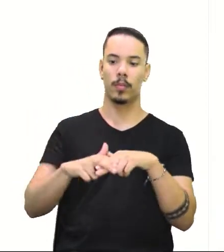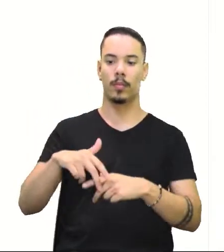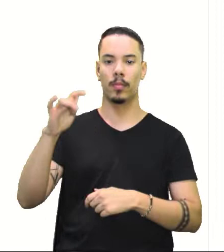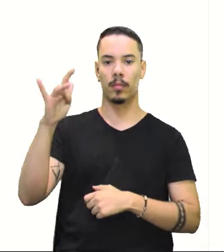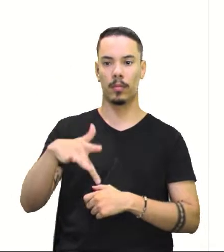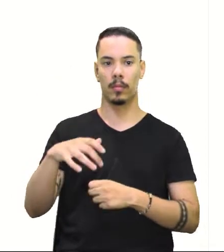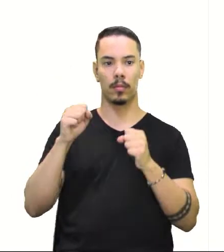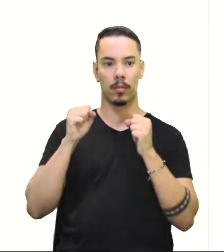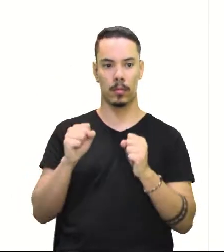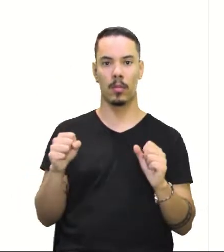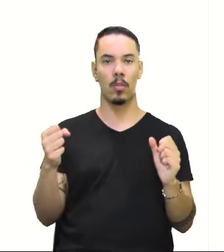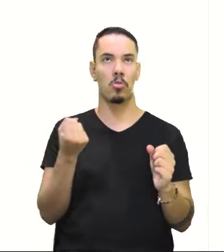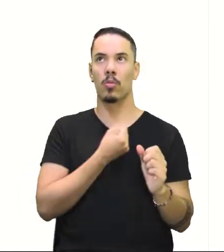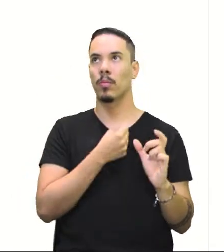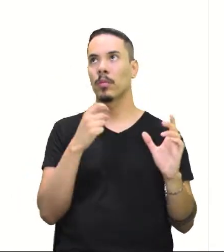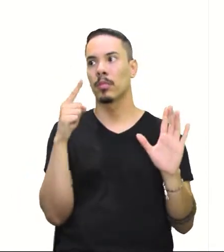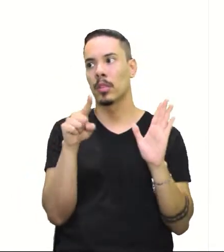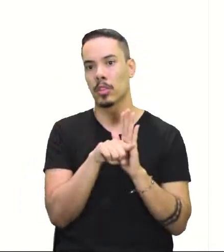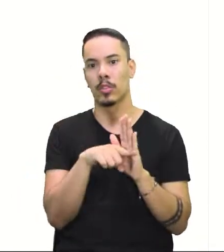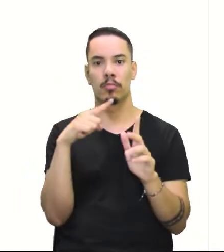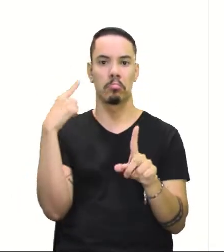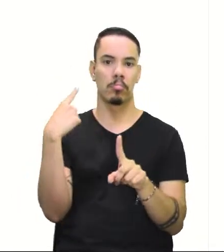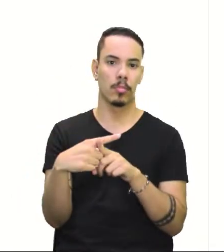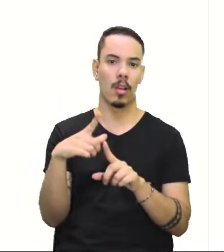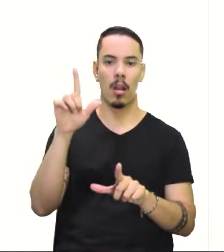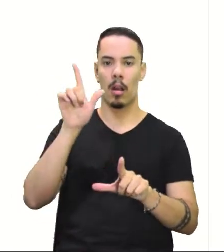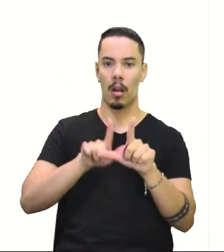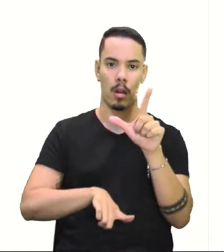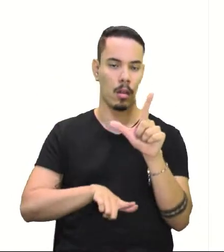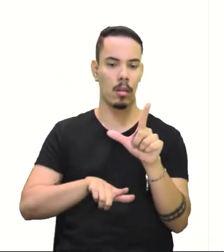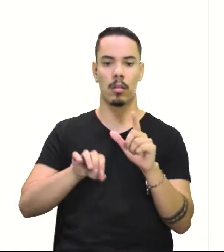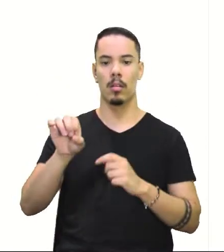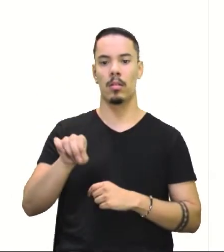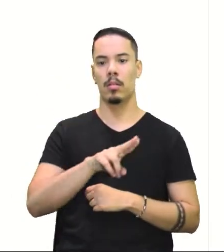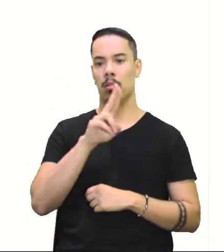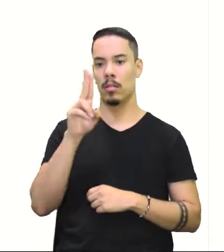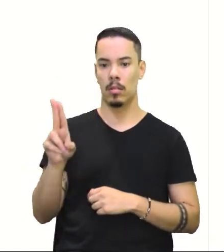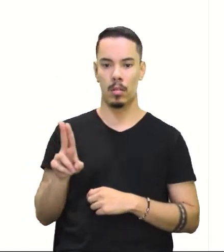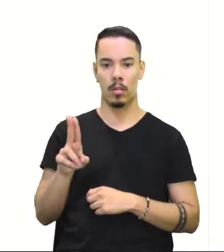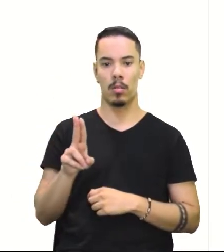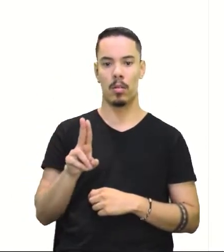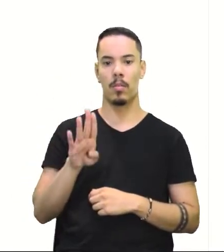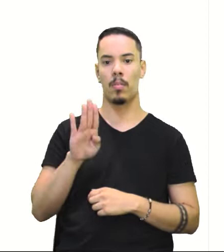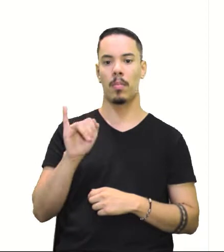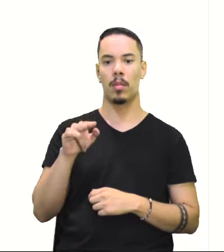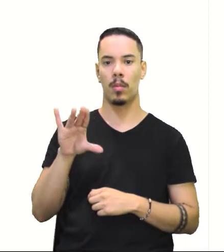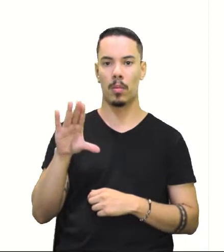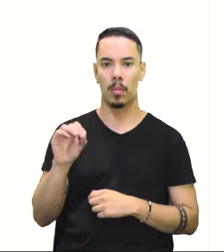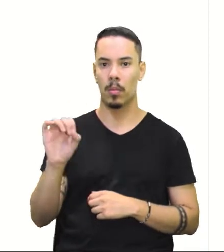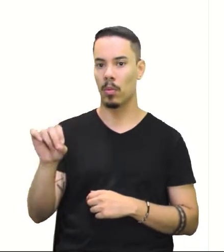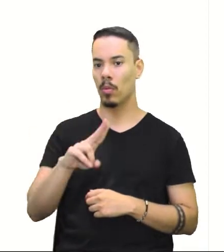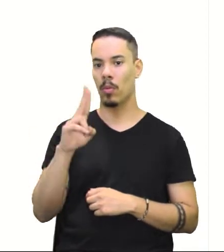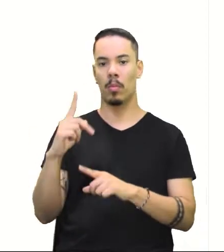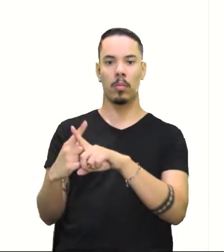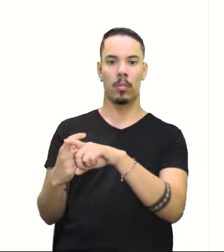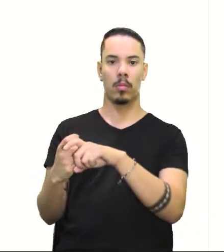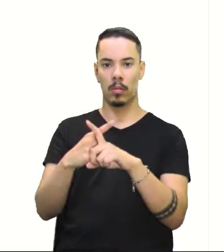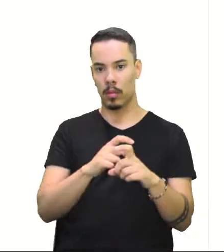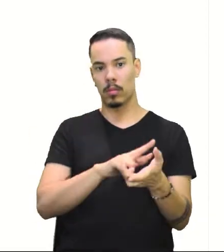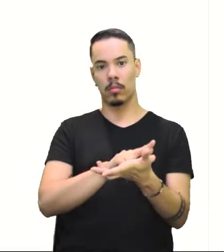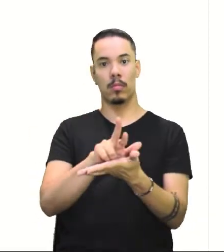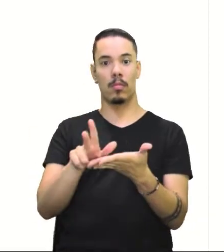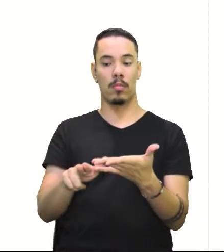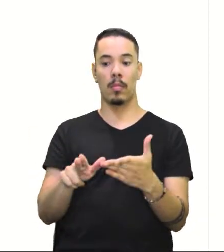ser um número negativo, um número positivo, pode ser uma letra, pode ser um binômio, um trinômio, tanto faz. Tanto faz. E o legal